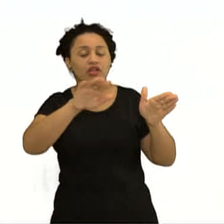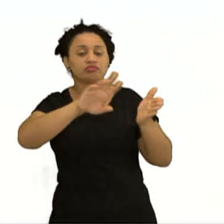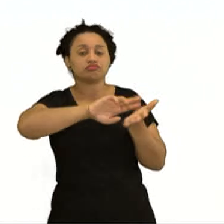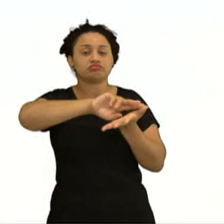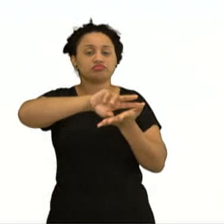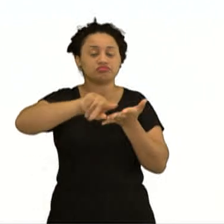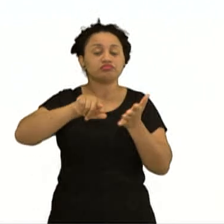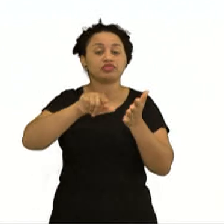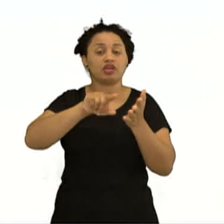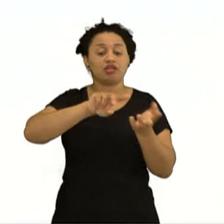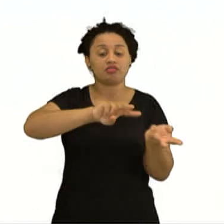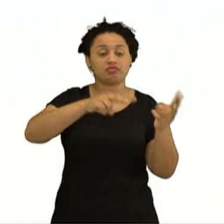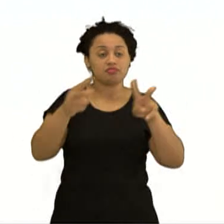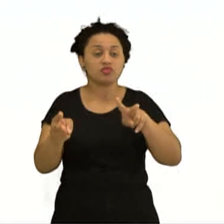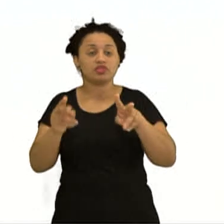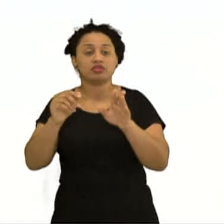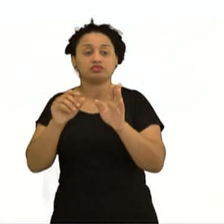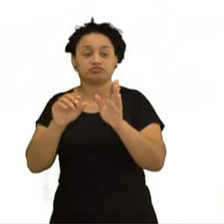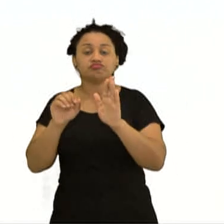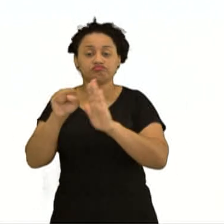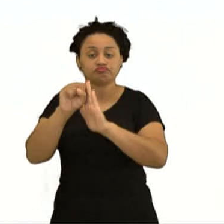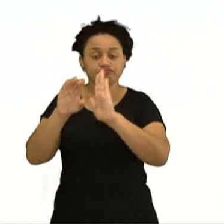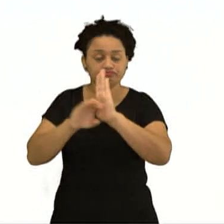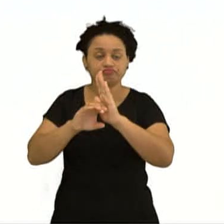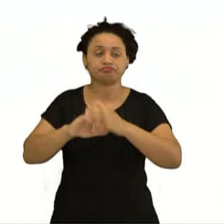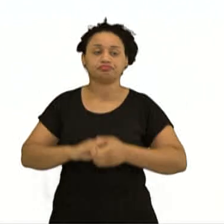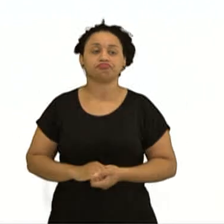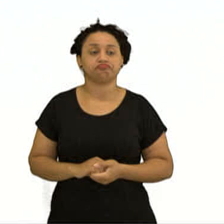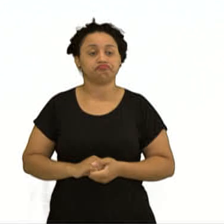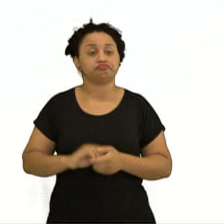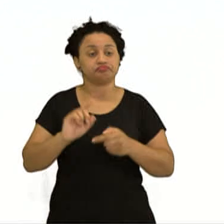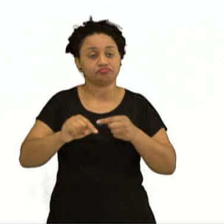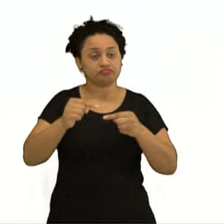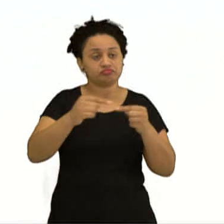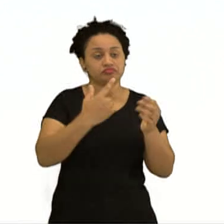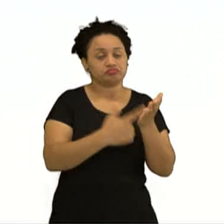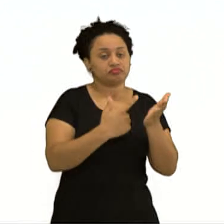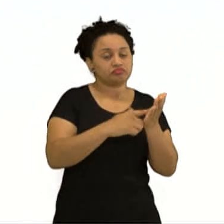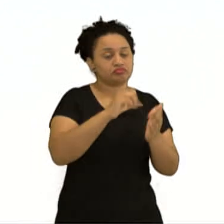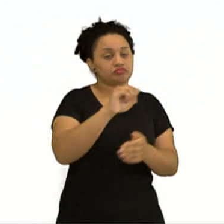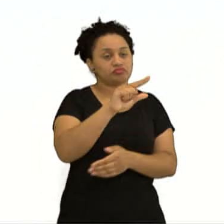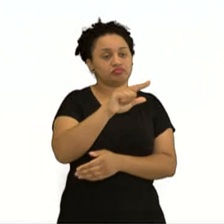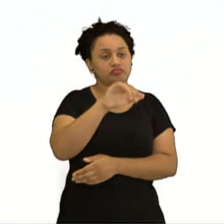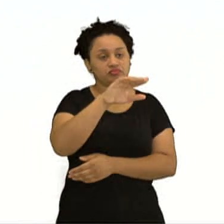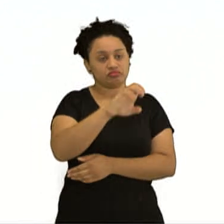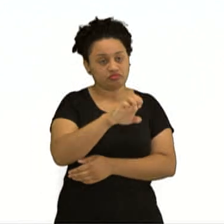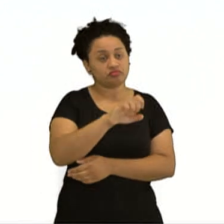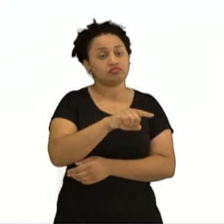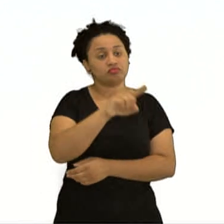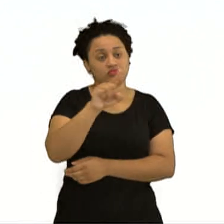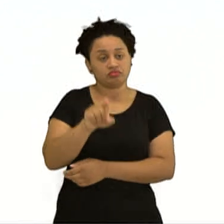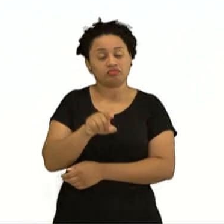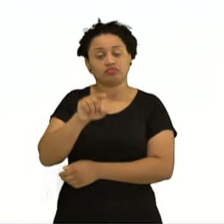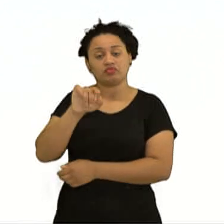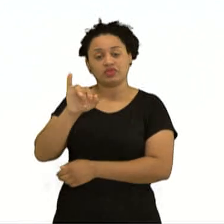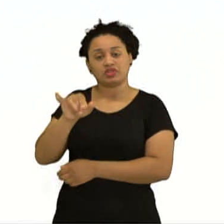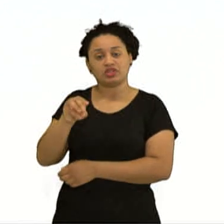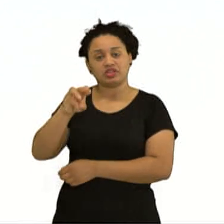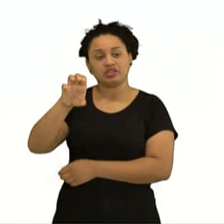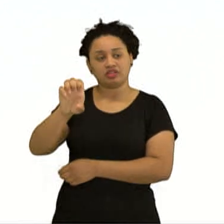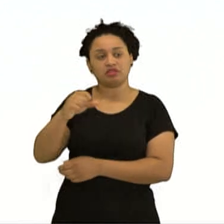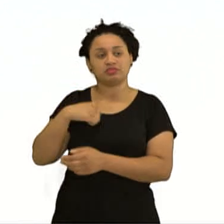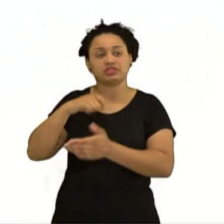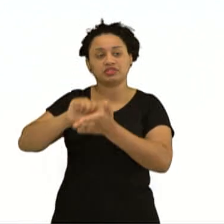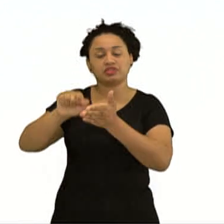dessa virada de século. Um pouco depois de Alice, Sir James Matthew Barrie escreveu